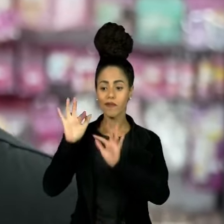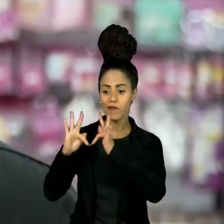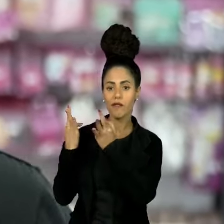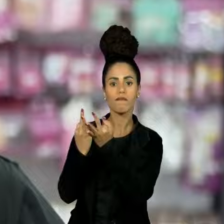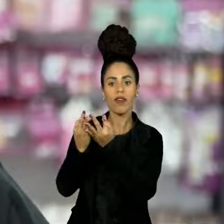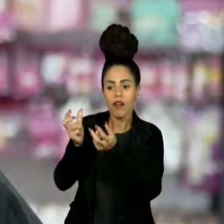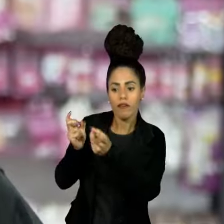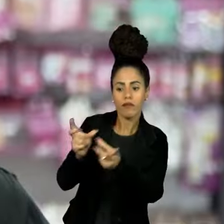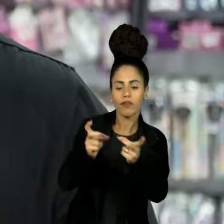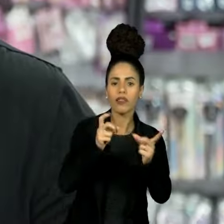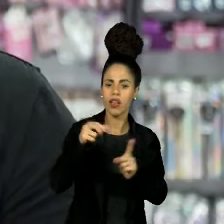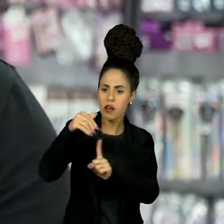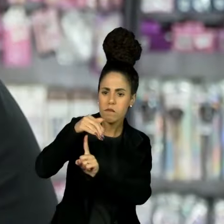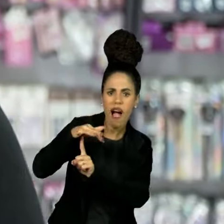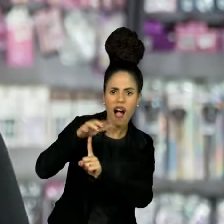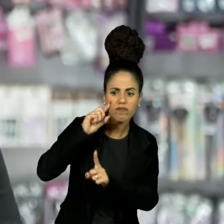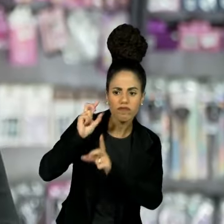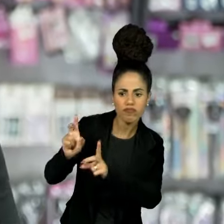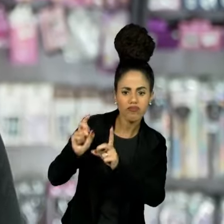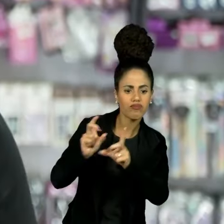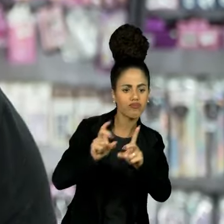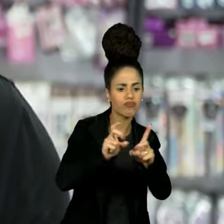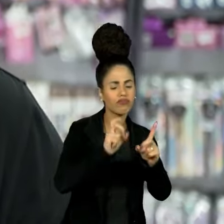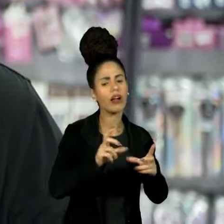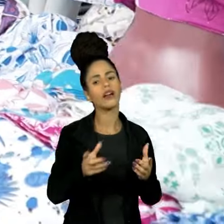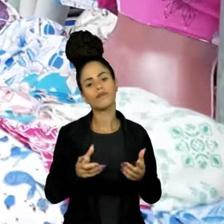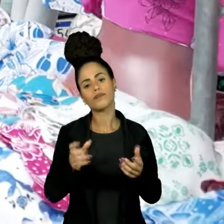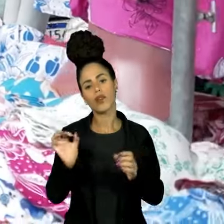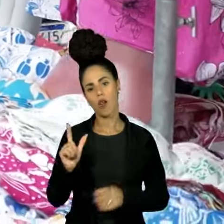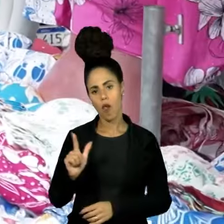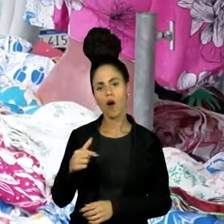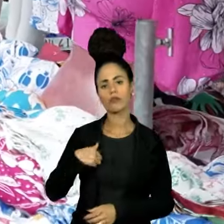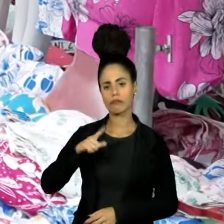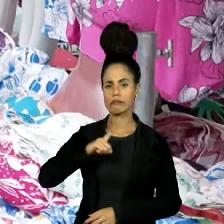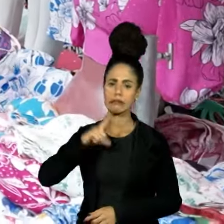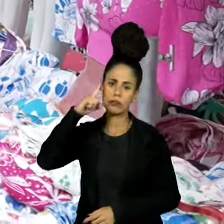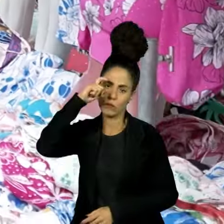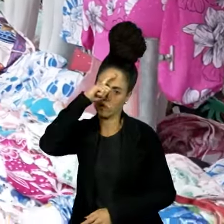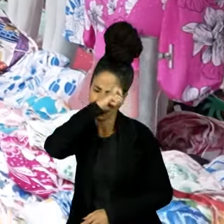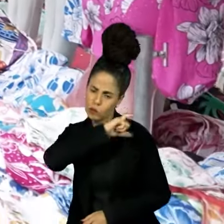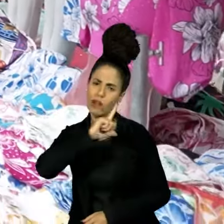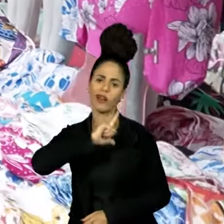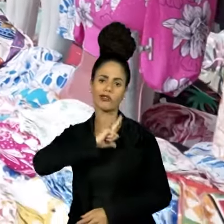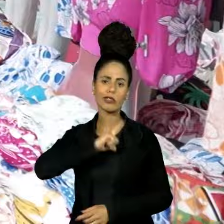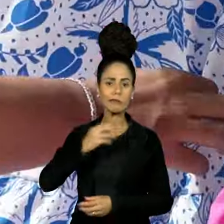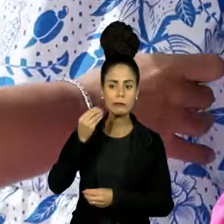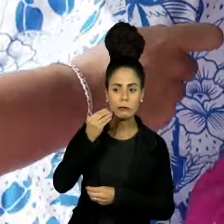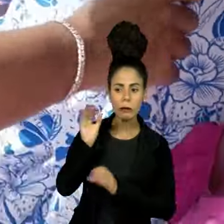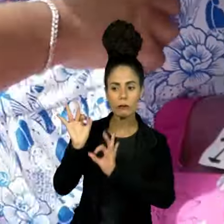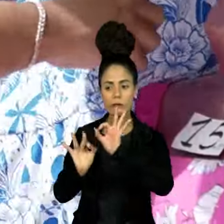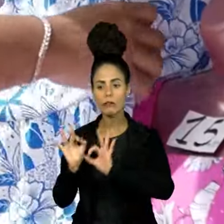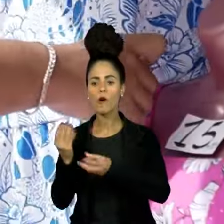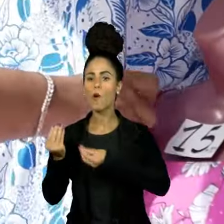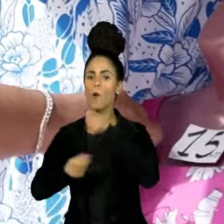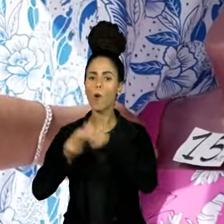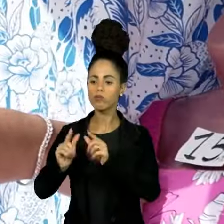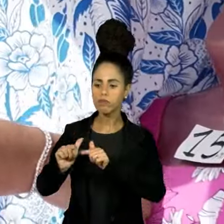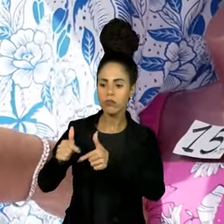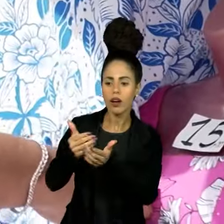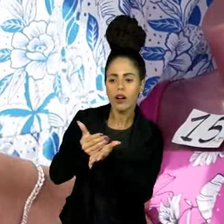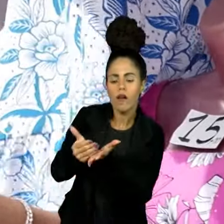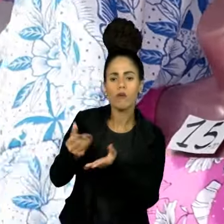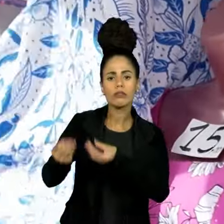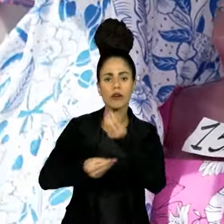negócio, eu vivia aquilo. Lógico que teve algumas barreiras, eu tive dificuldades depois para começar a estruturar a empresa. Eu tive dificuldade